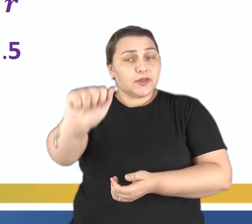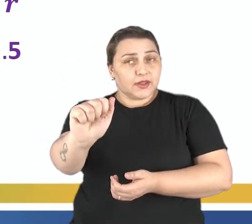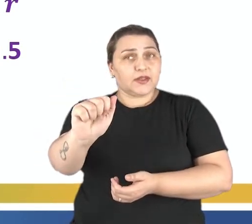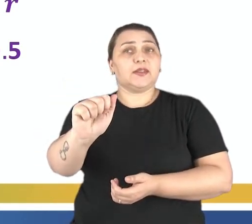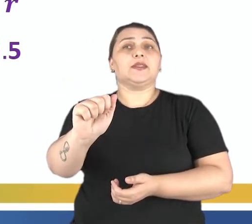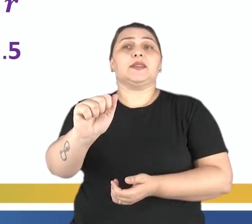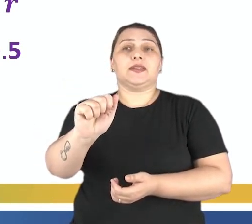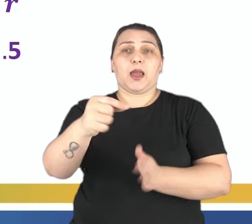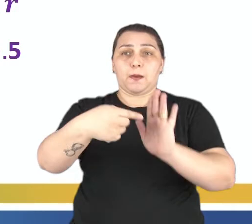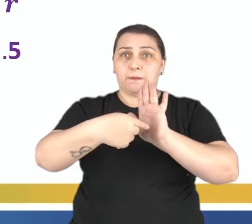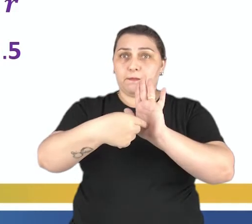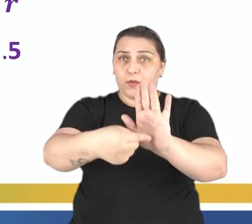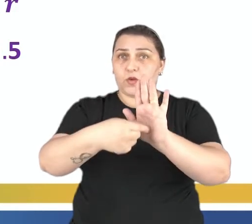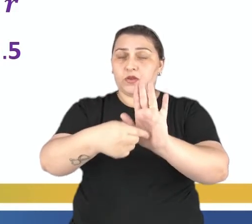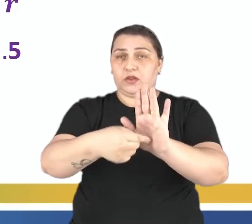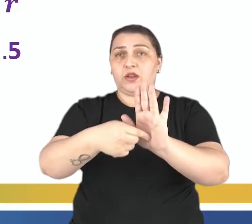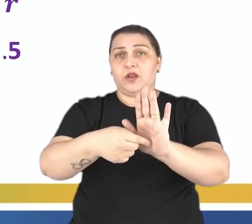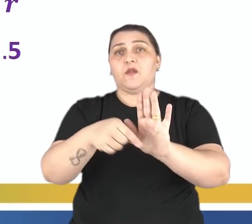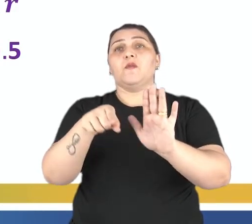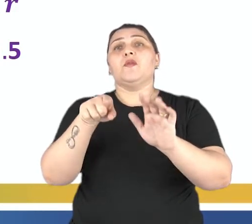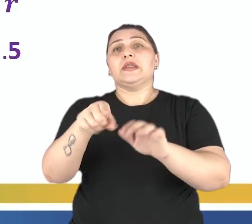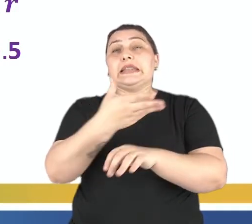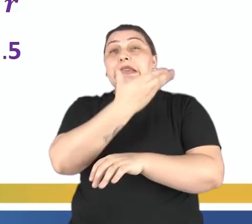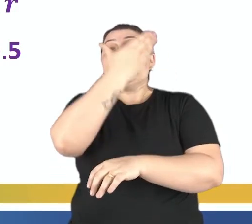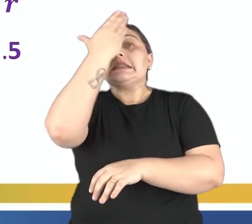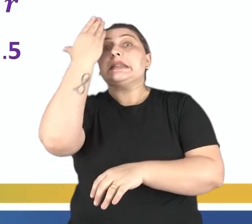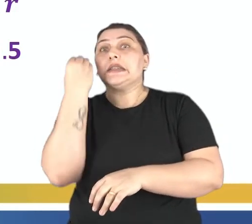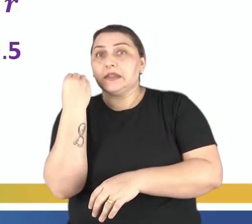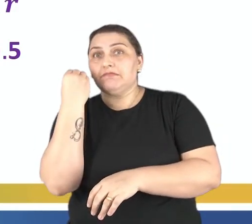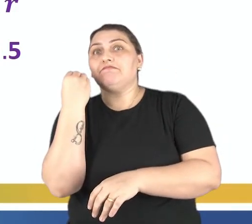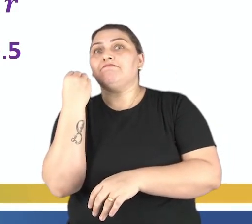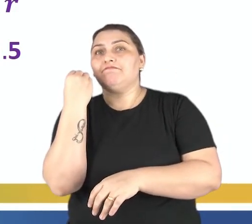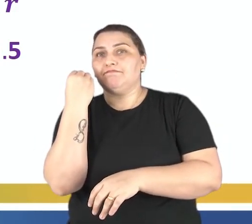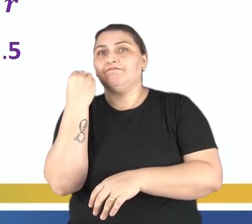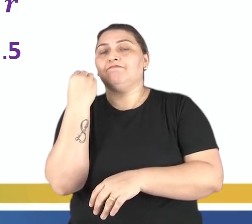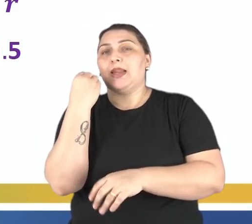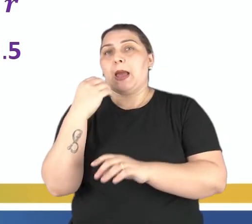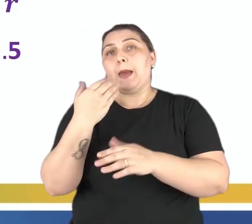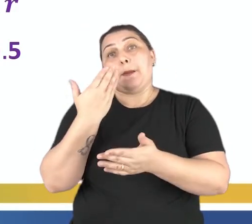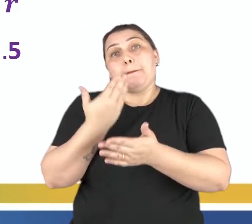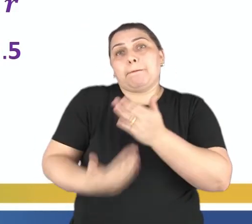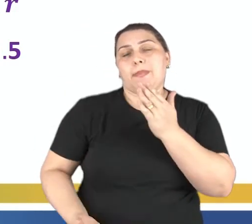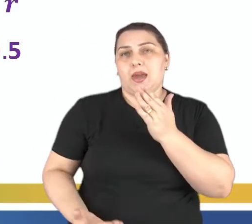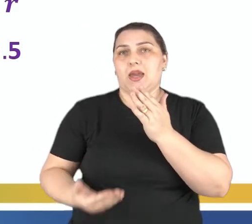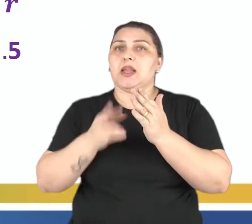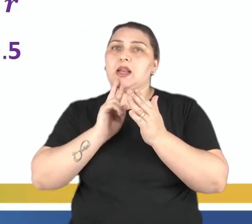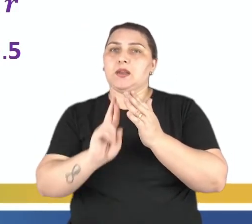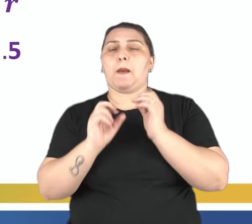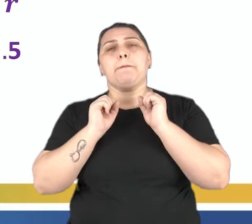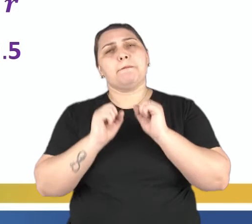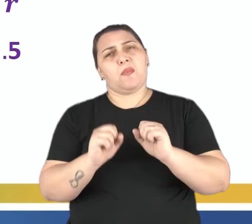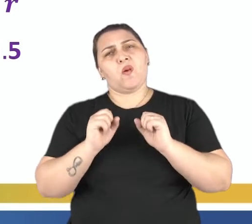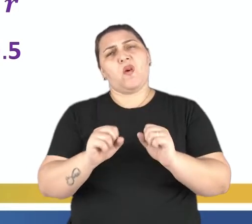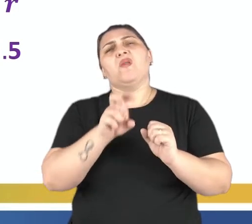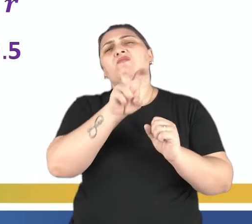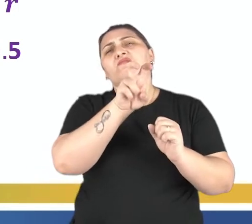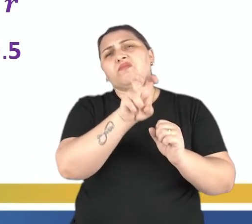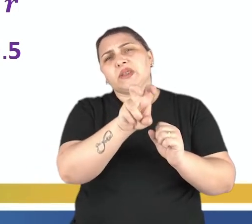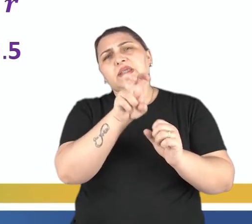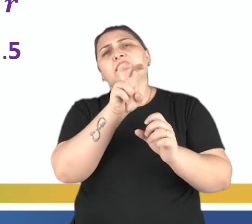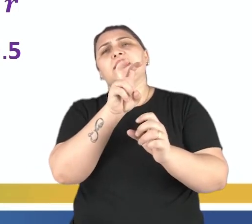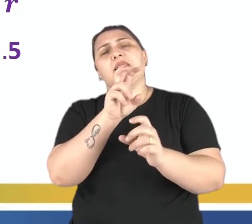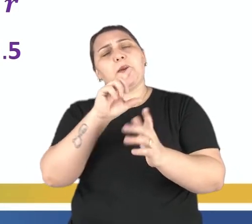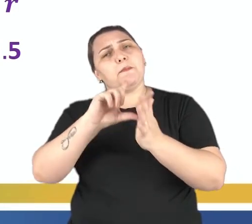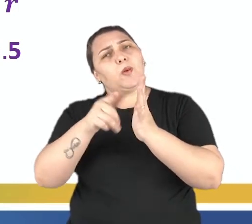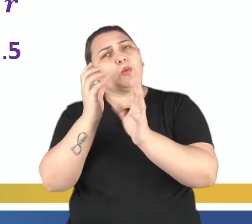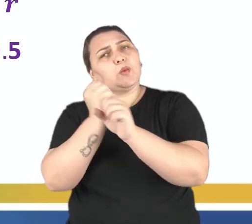esteja abordando esse tema, você tenha esquecido dessa relação. Para não perder a questão, você pode fazer um a um e depois